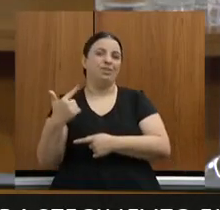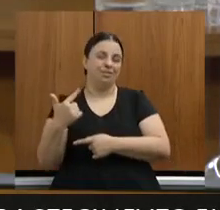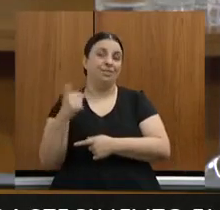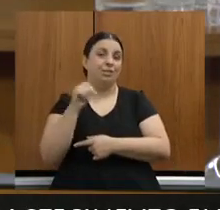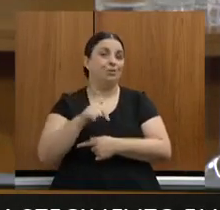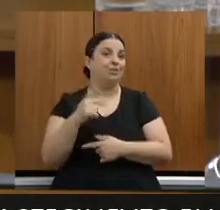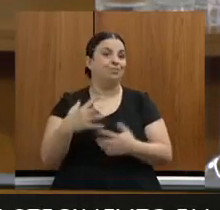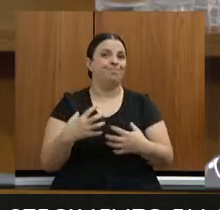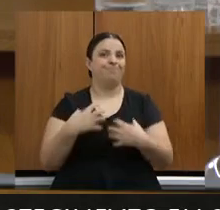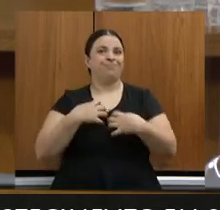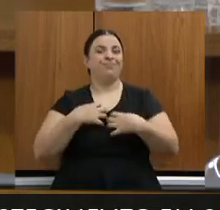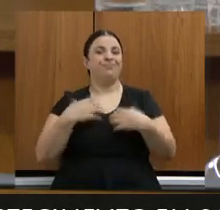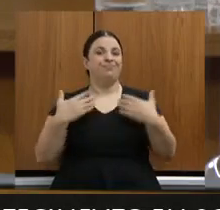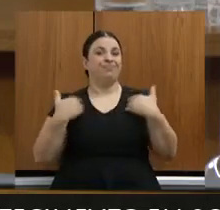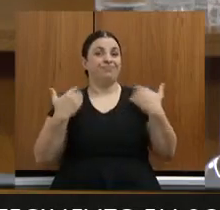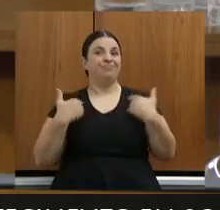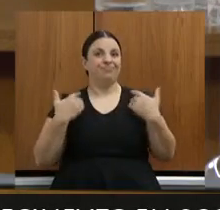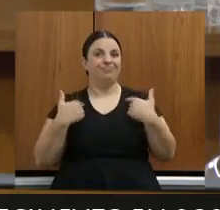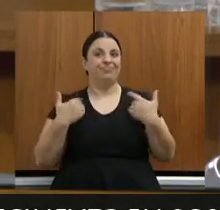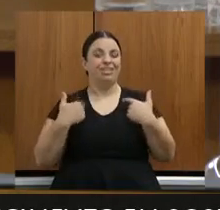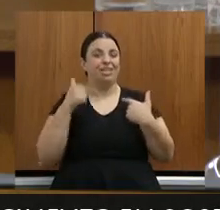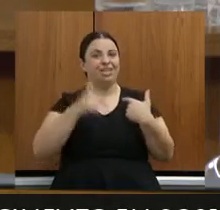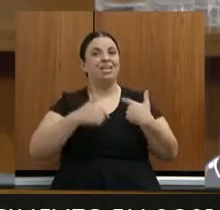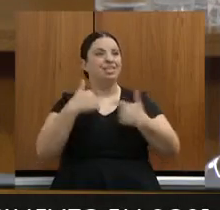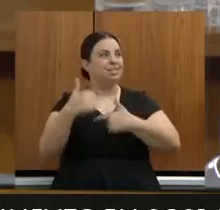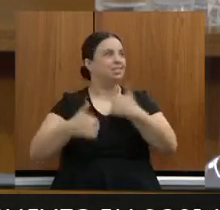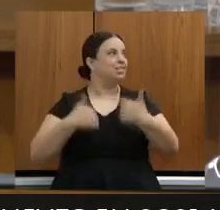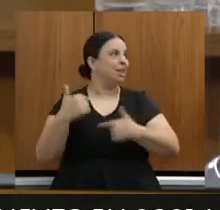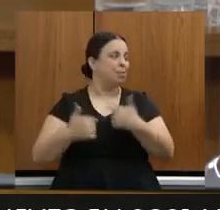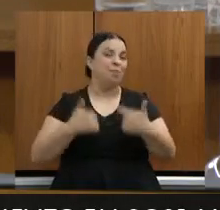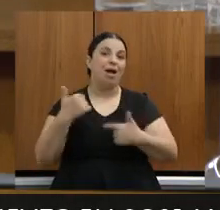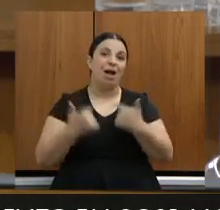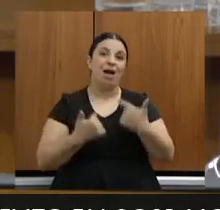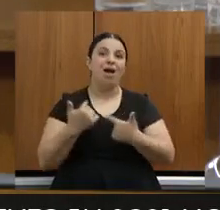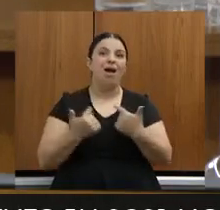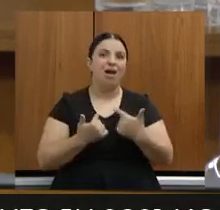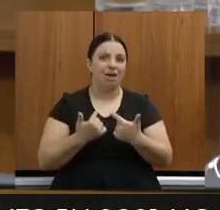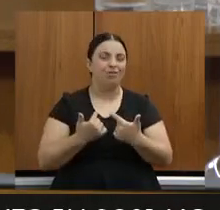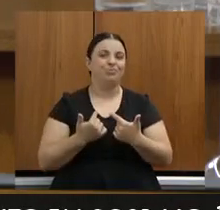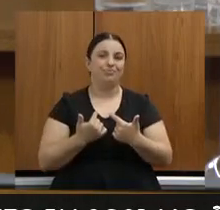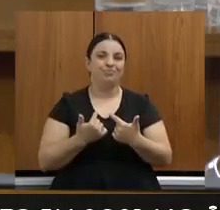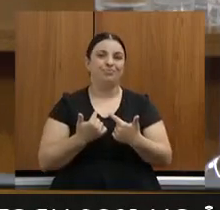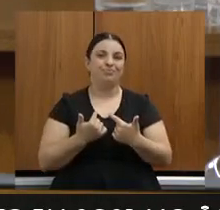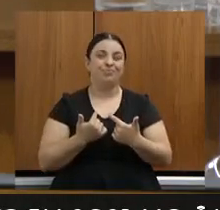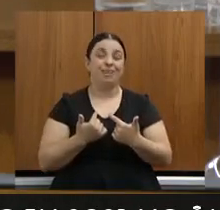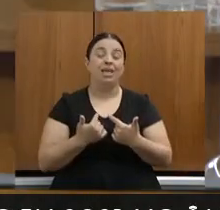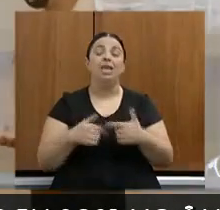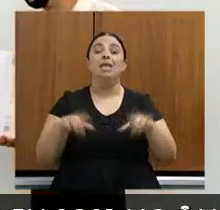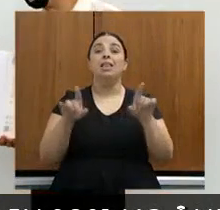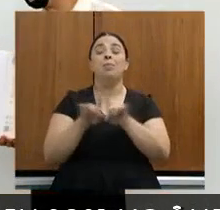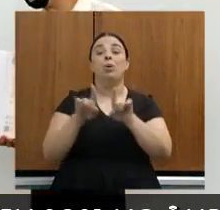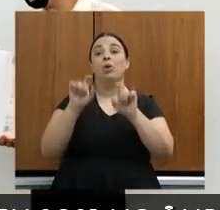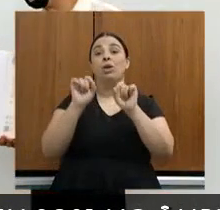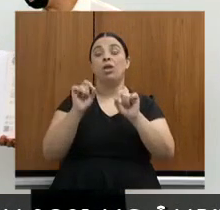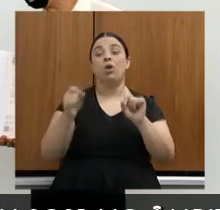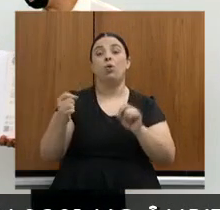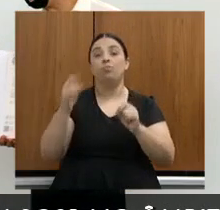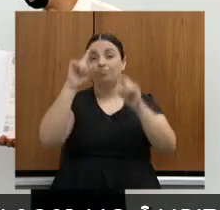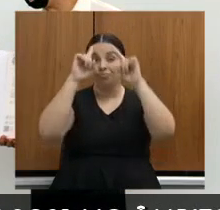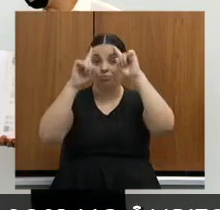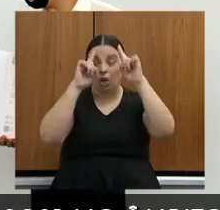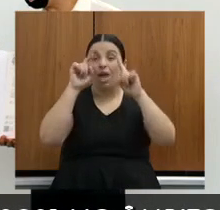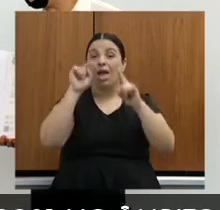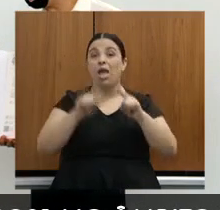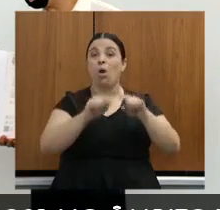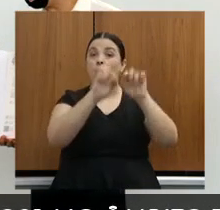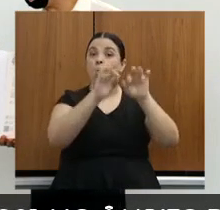um motivo de muita satisfação é esse trabalho e também fizemos uma outra inovação que é o cadastro